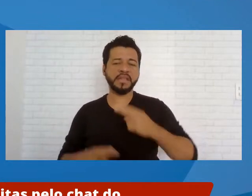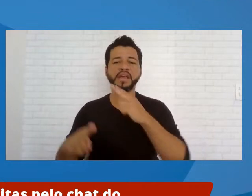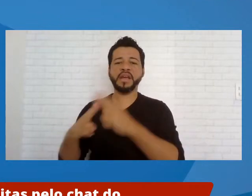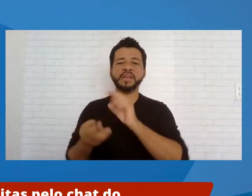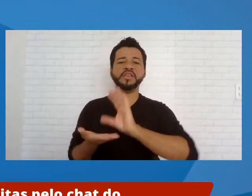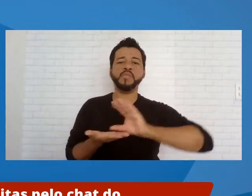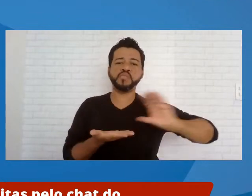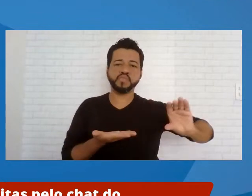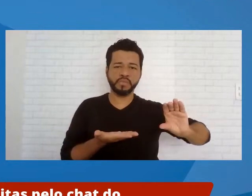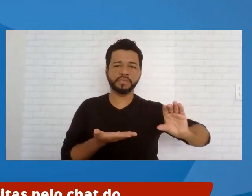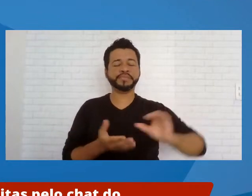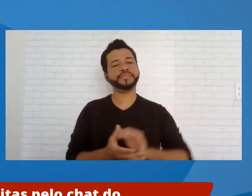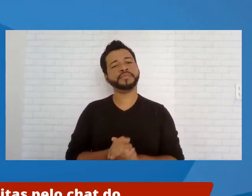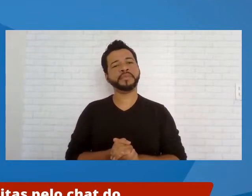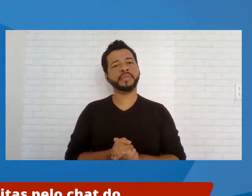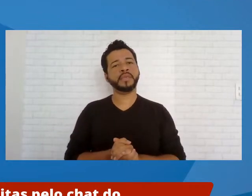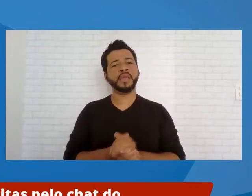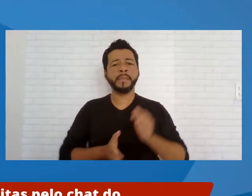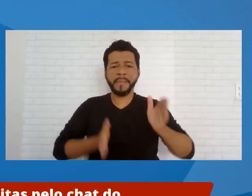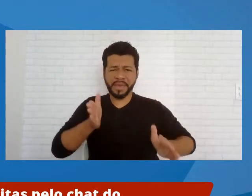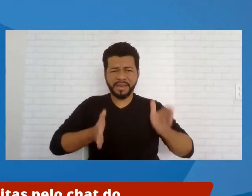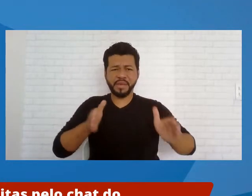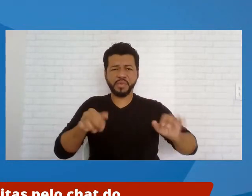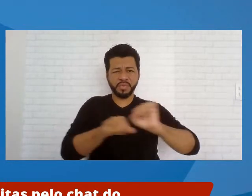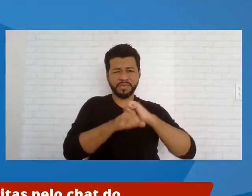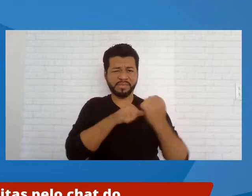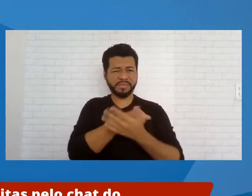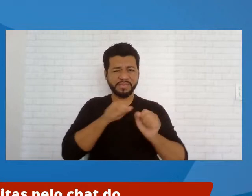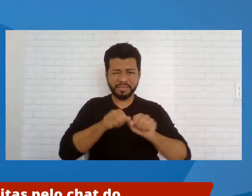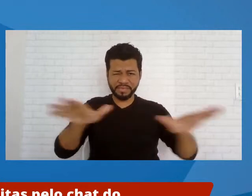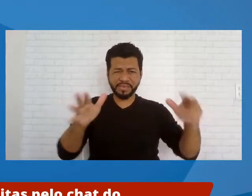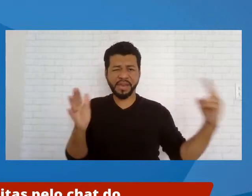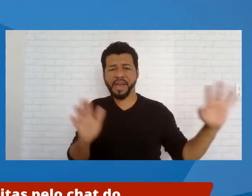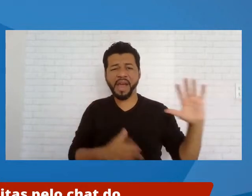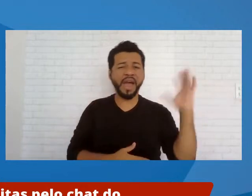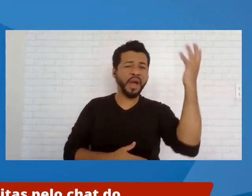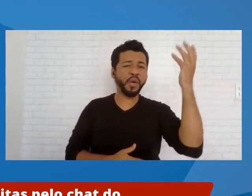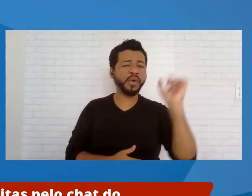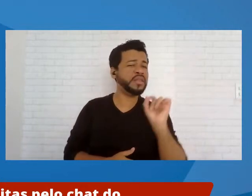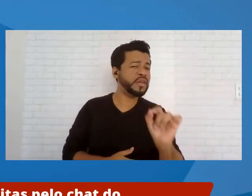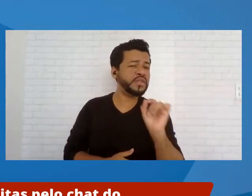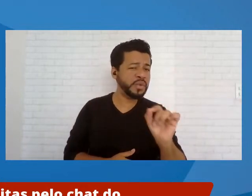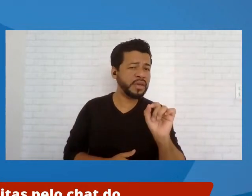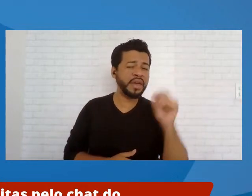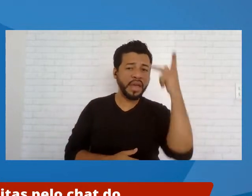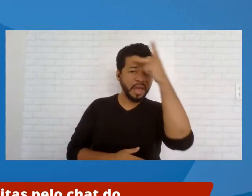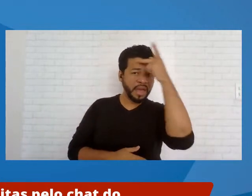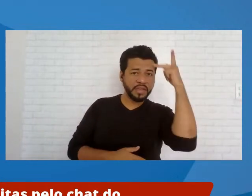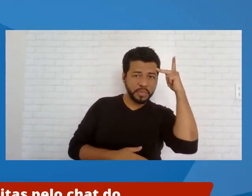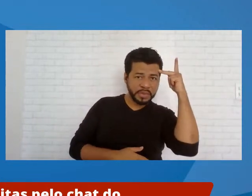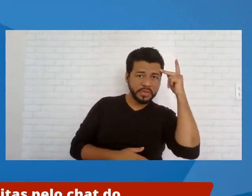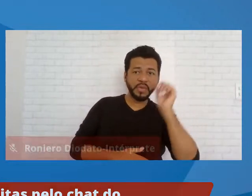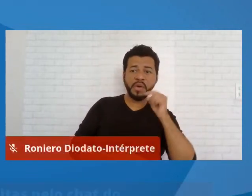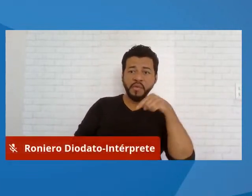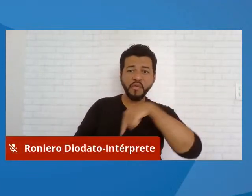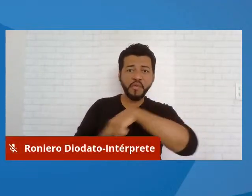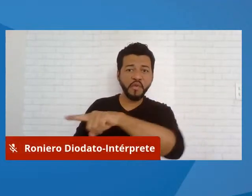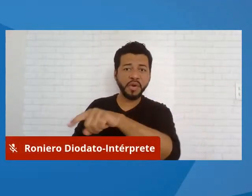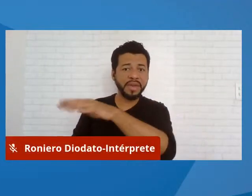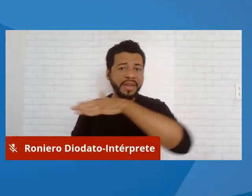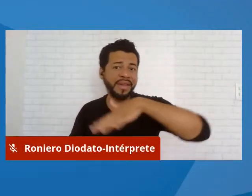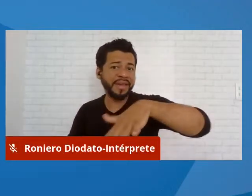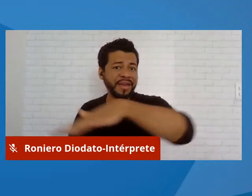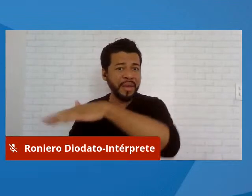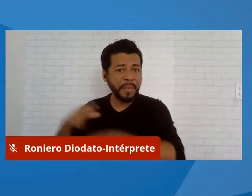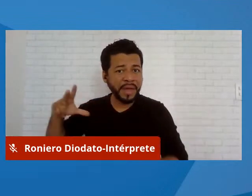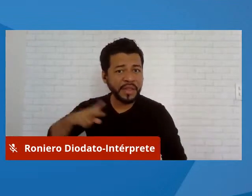de pandemia que nós continuamos a viver. As pessoas não foram buscar refúgio no mercado, foram buscar refúgio no Estado. É o Estado que